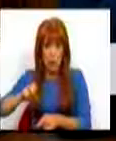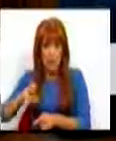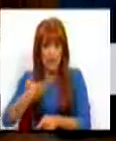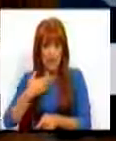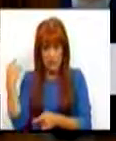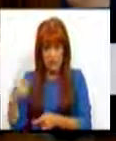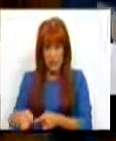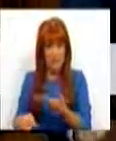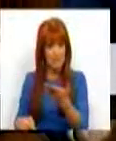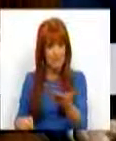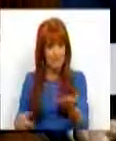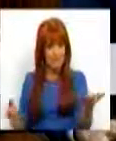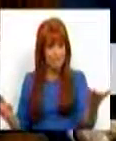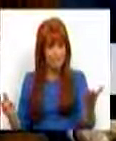venda desses ativos, até porque o acelerar da venda desses ativos teria como implicação a incapacidade do próprio oitante